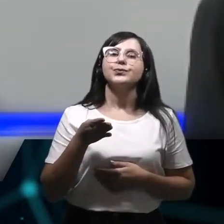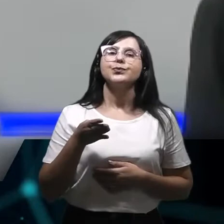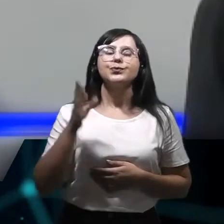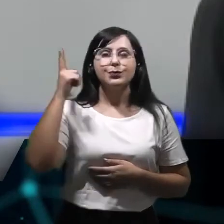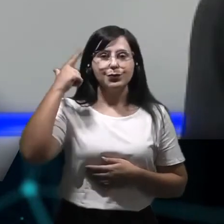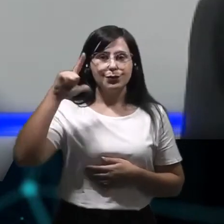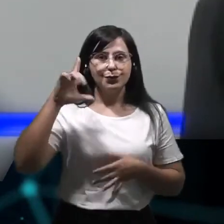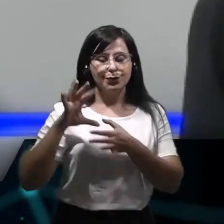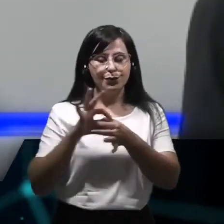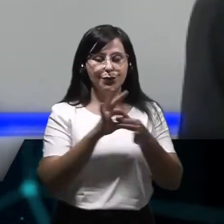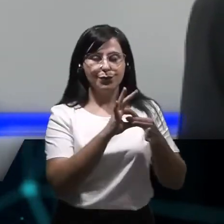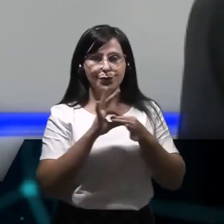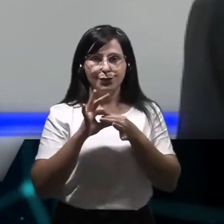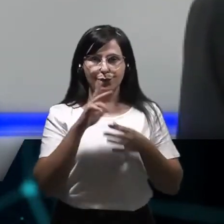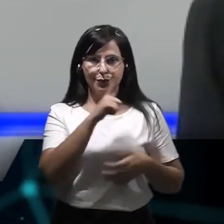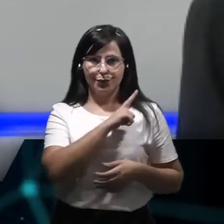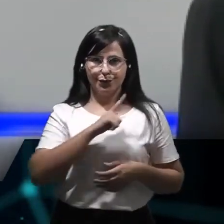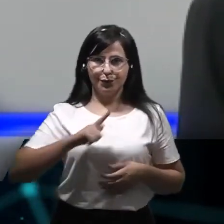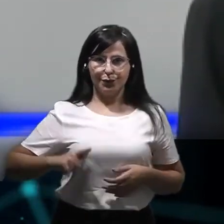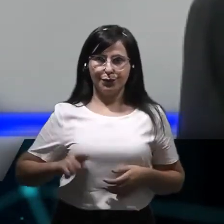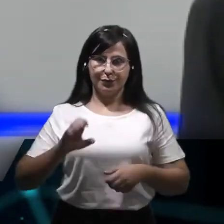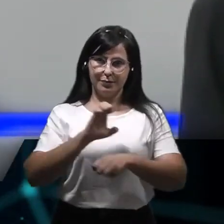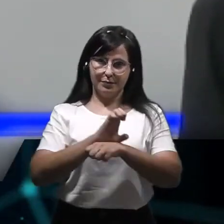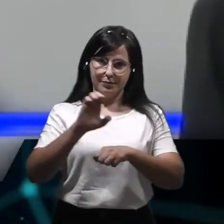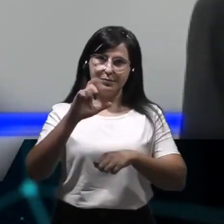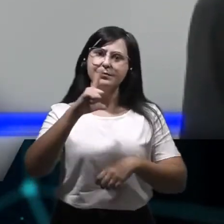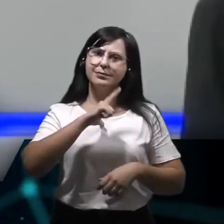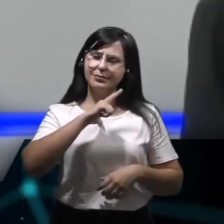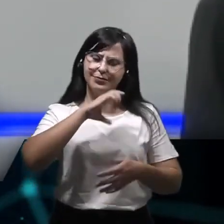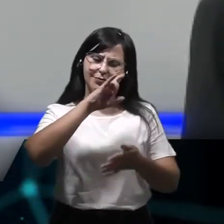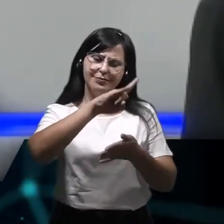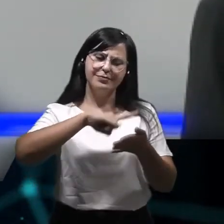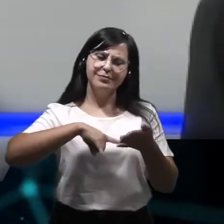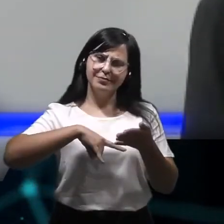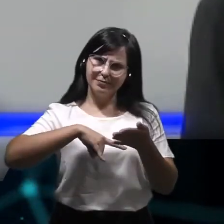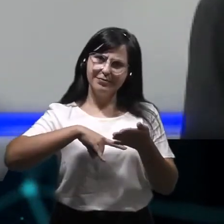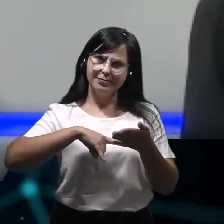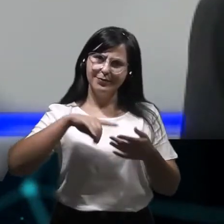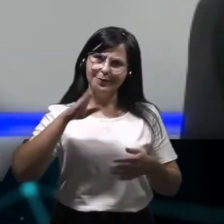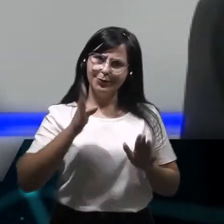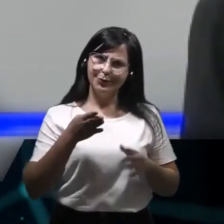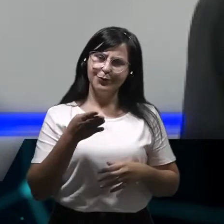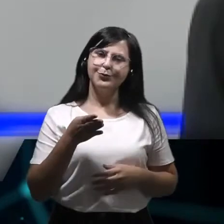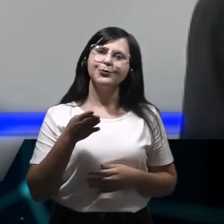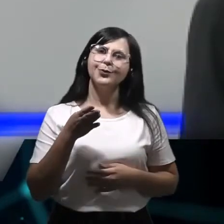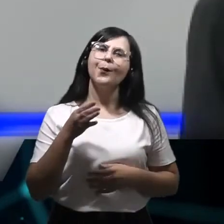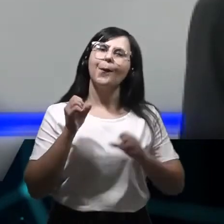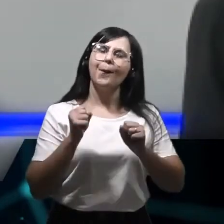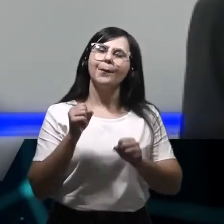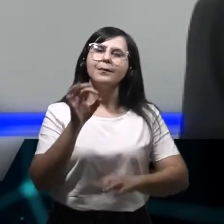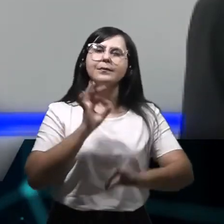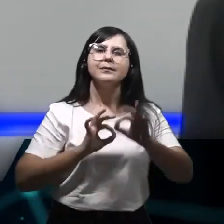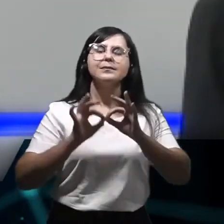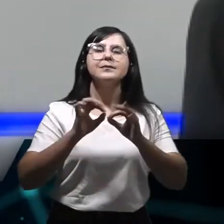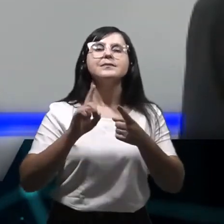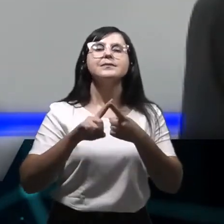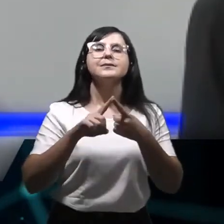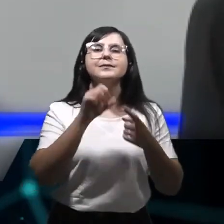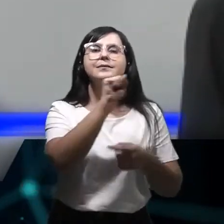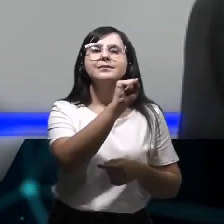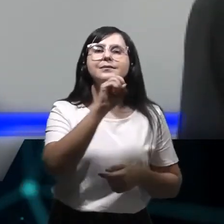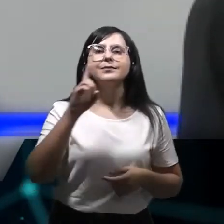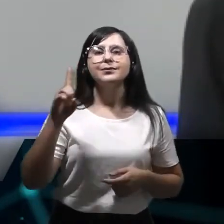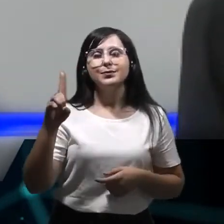você que aqui até a gente tem a carta de viabilidade do nosso loteamento. Não tinha água. E quero dizer também aqui, é o povo de São Domingos, pessoal da